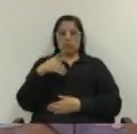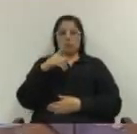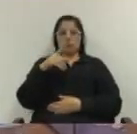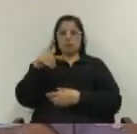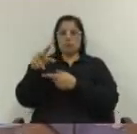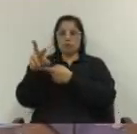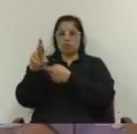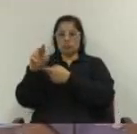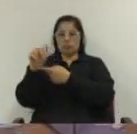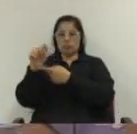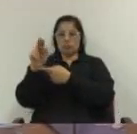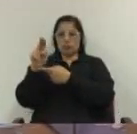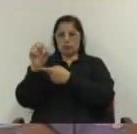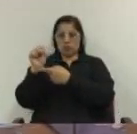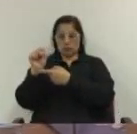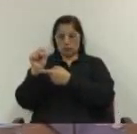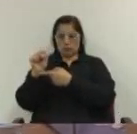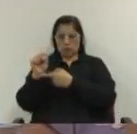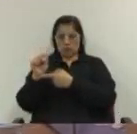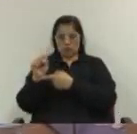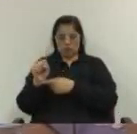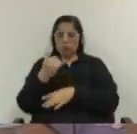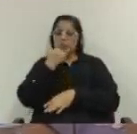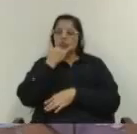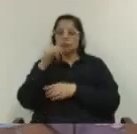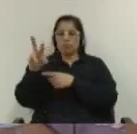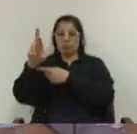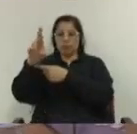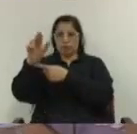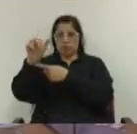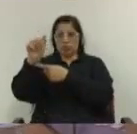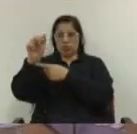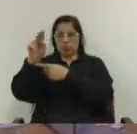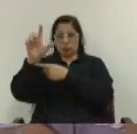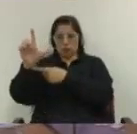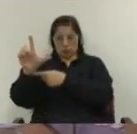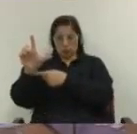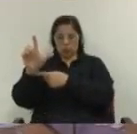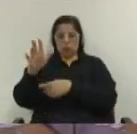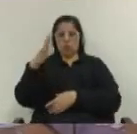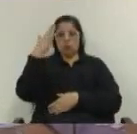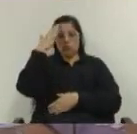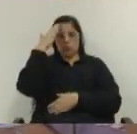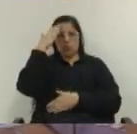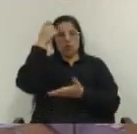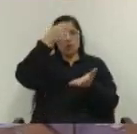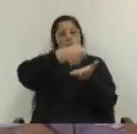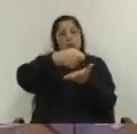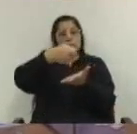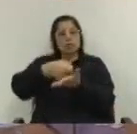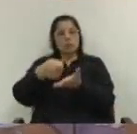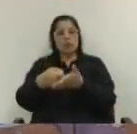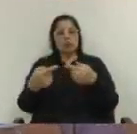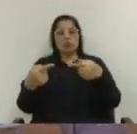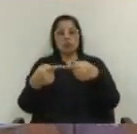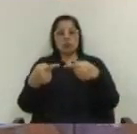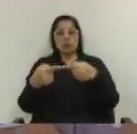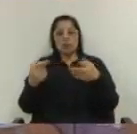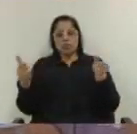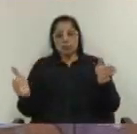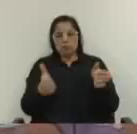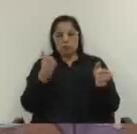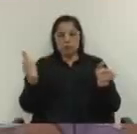que todo o contrato seria respeitado e que os pagamentos estariam condicionados à produtividade. Isso consta